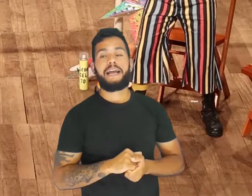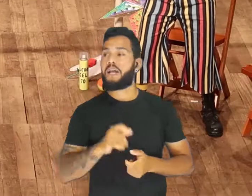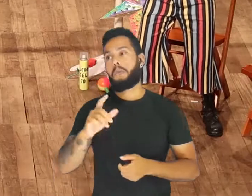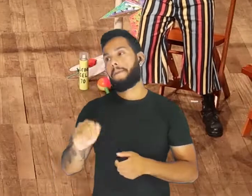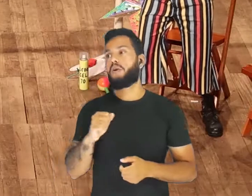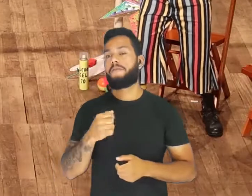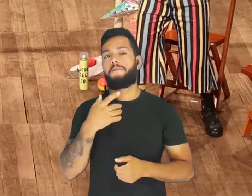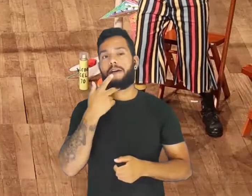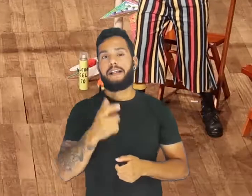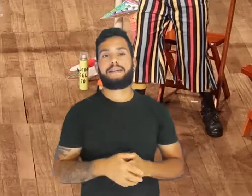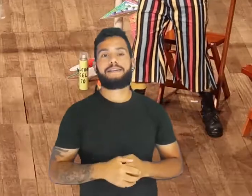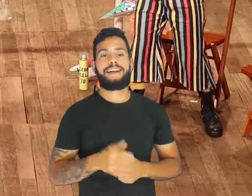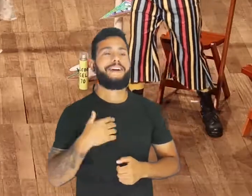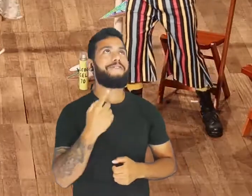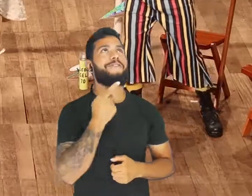D.